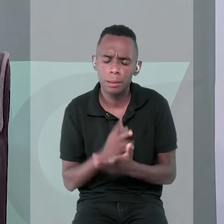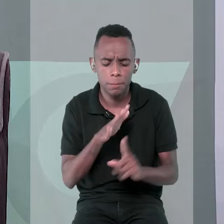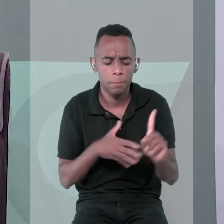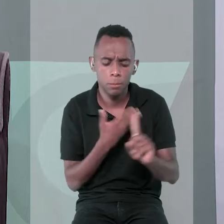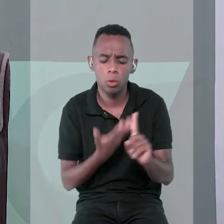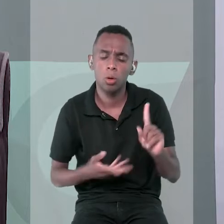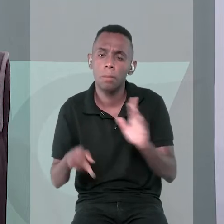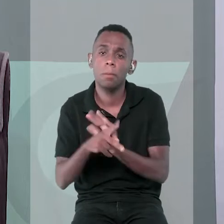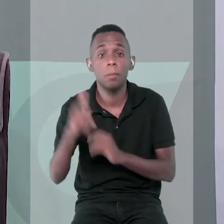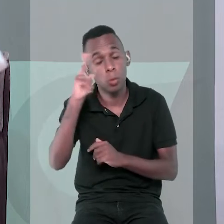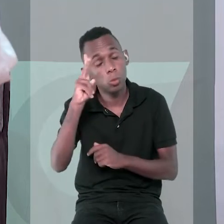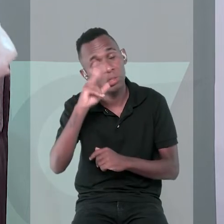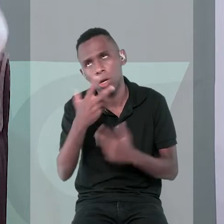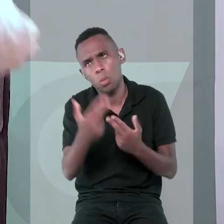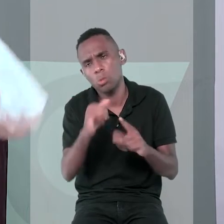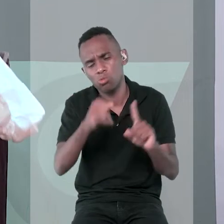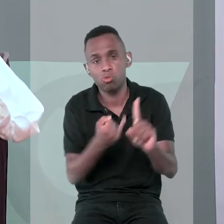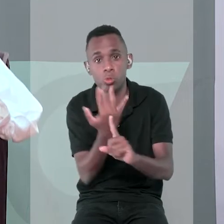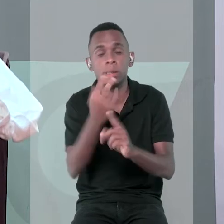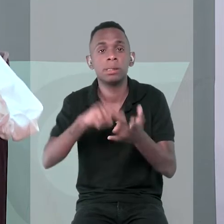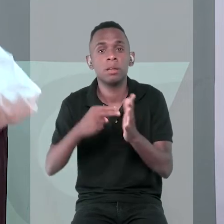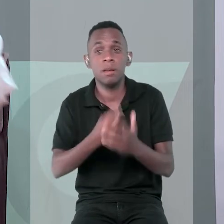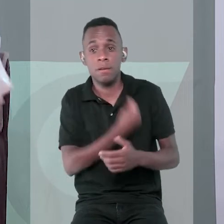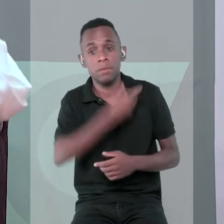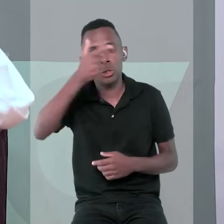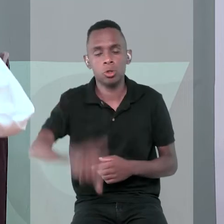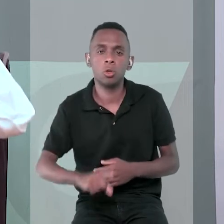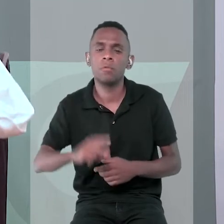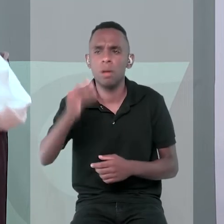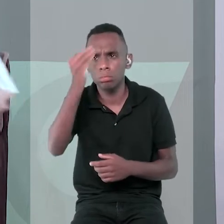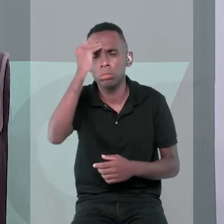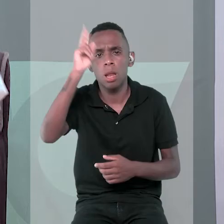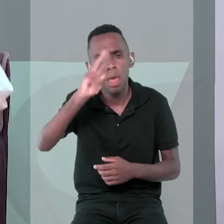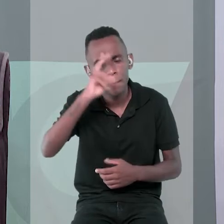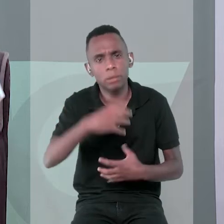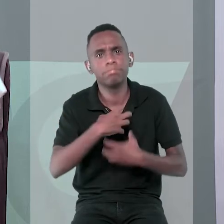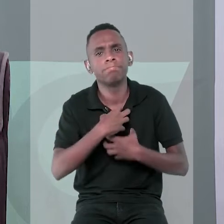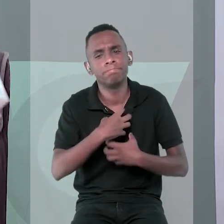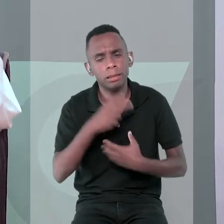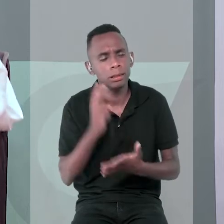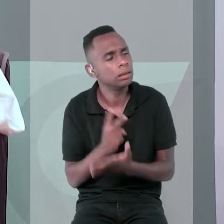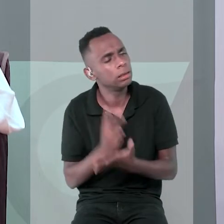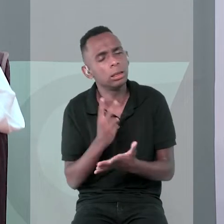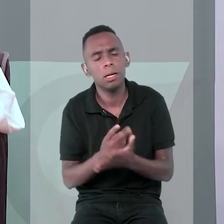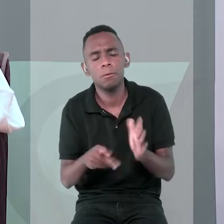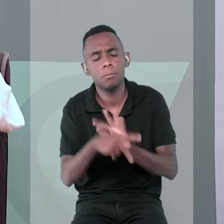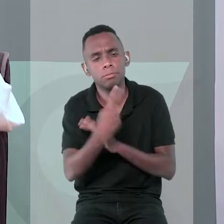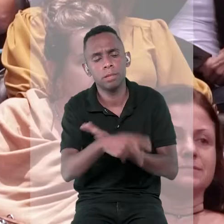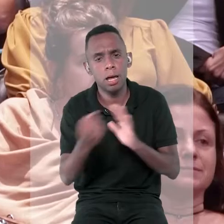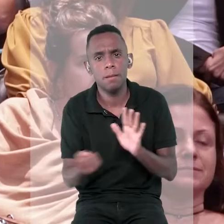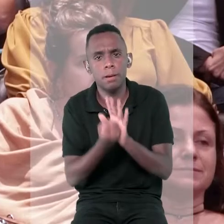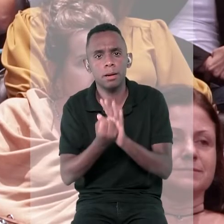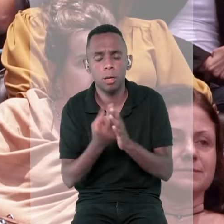como da Joana d'Arc, a gente a faz reviver. Ela volta a ser chama, a gente volta a acender essa velhinha para Joana d'Arc.